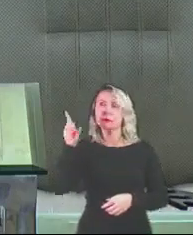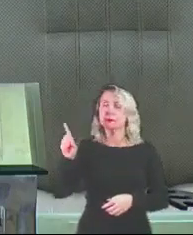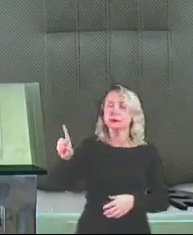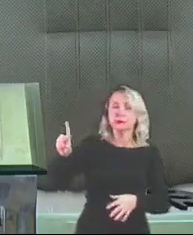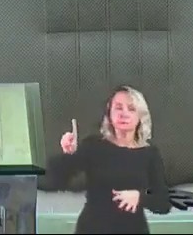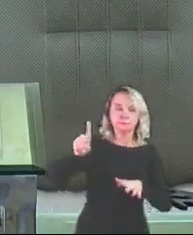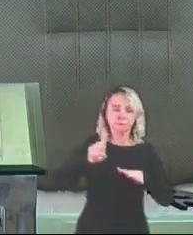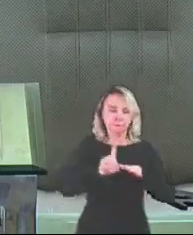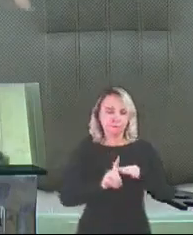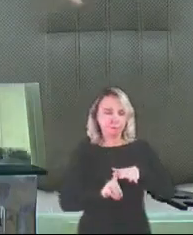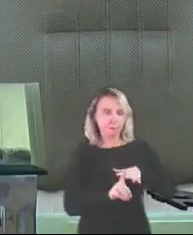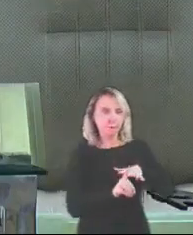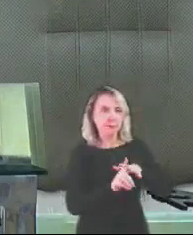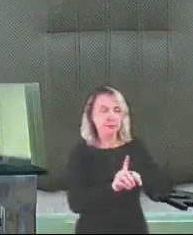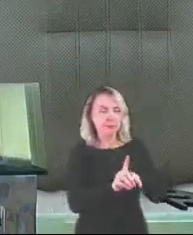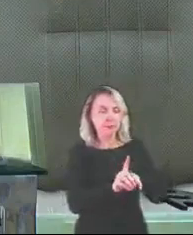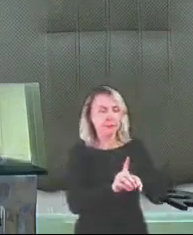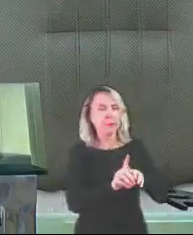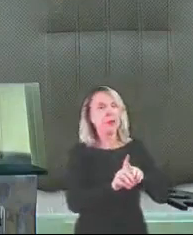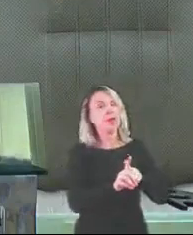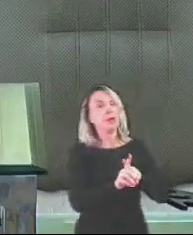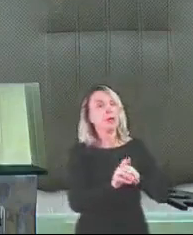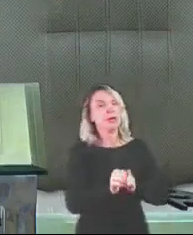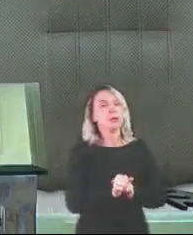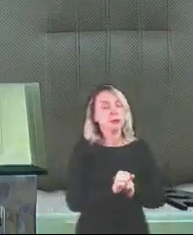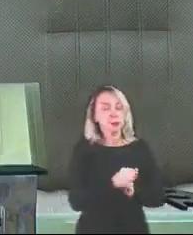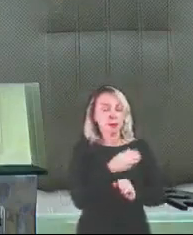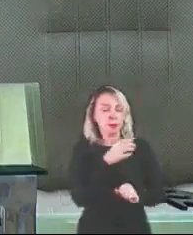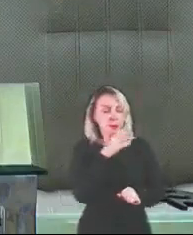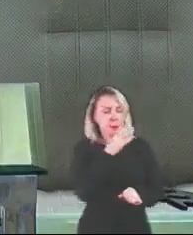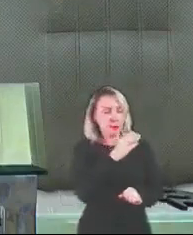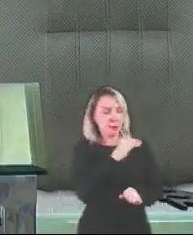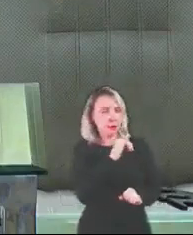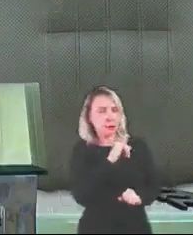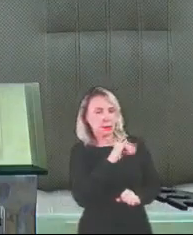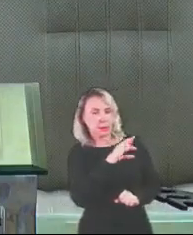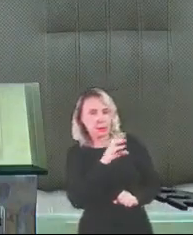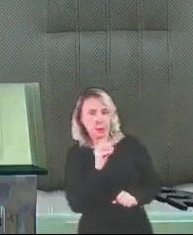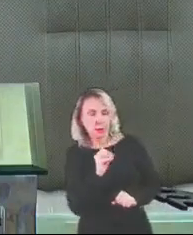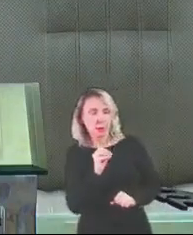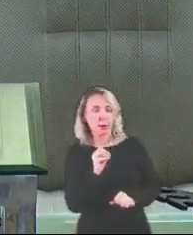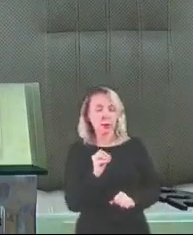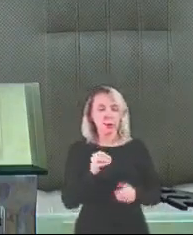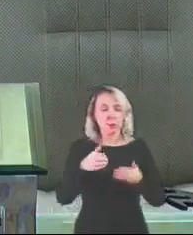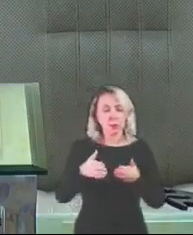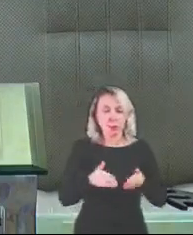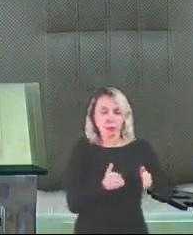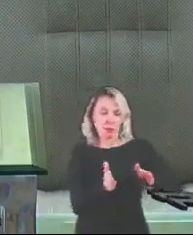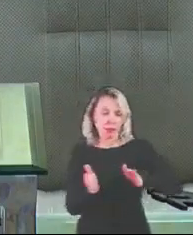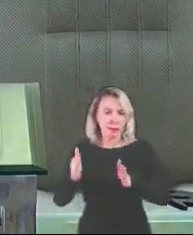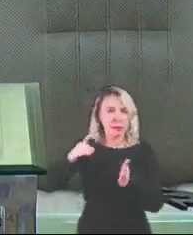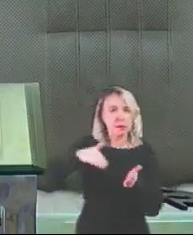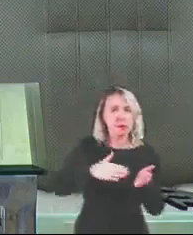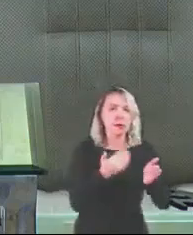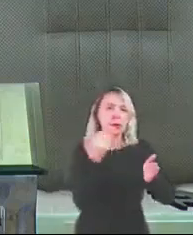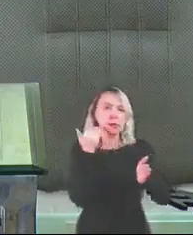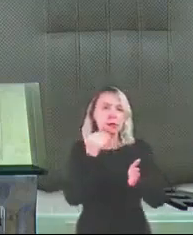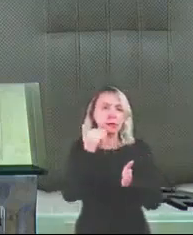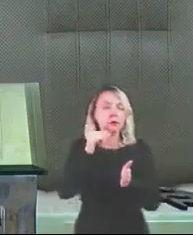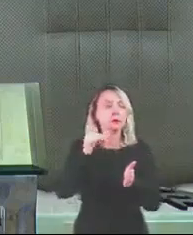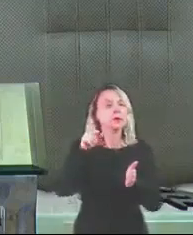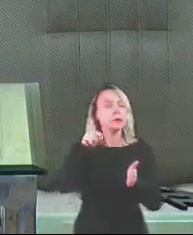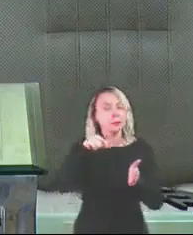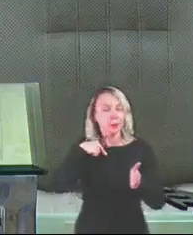ti, Ciro. Eu pego os caminhos tortos e eu vou endireitando todo. Os caminhos que estão tortuosos, eu vou fazer